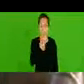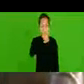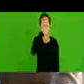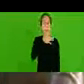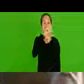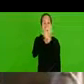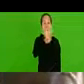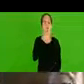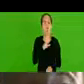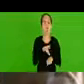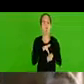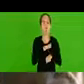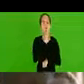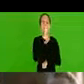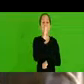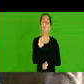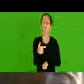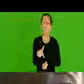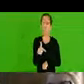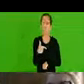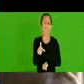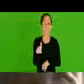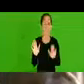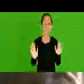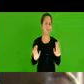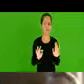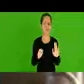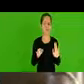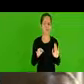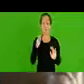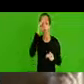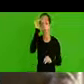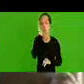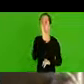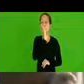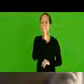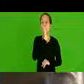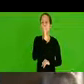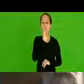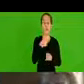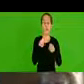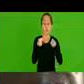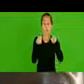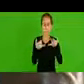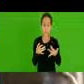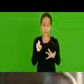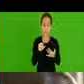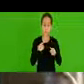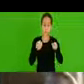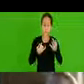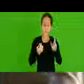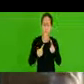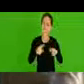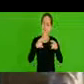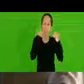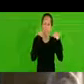também não é só aquele que descreve mas é aquele que problematiza os dados,